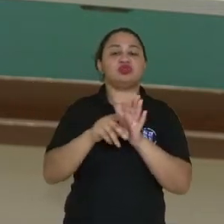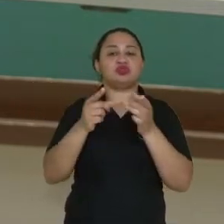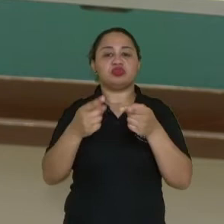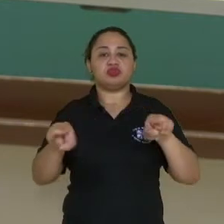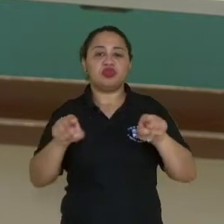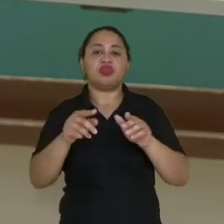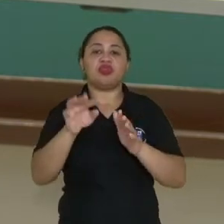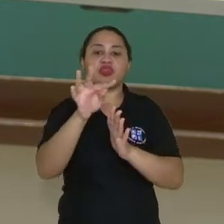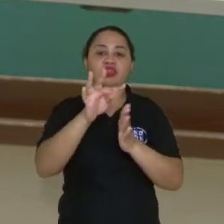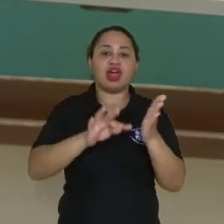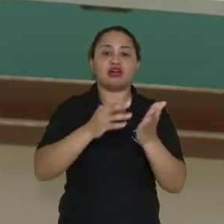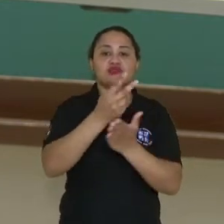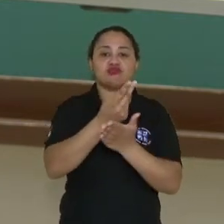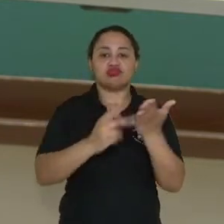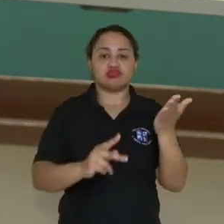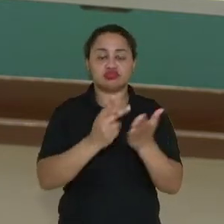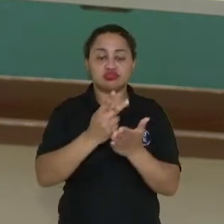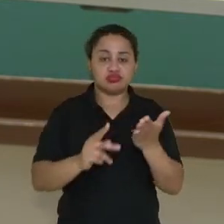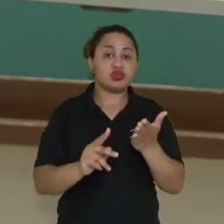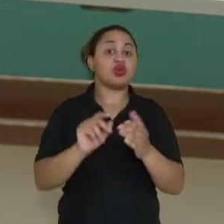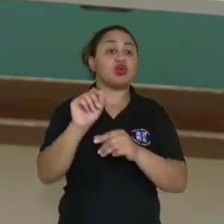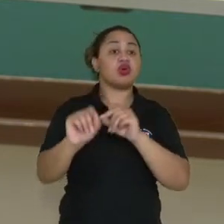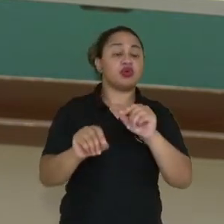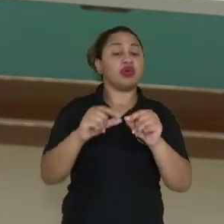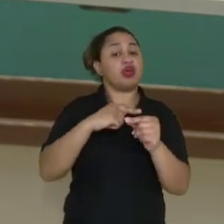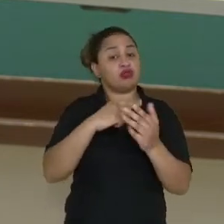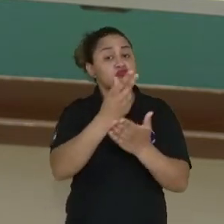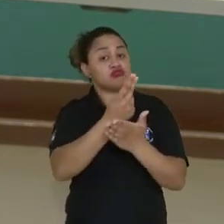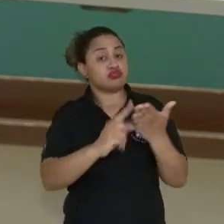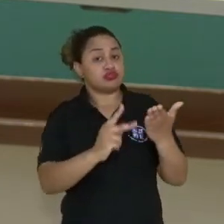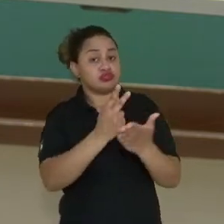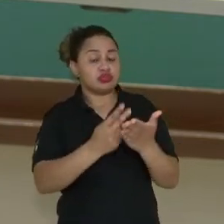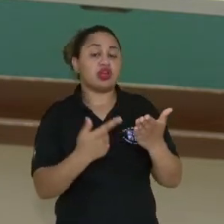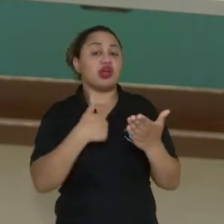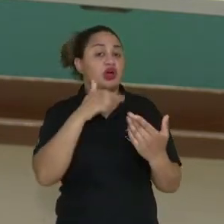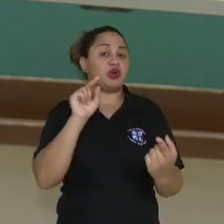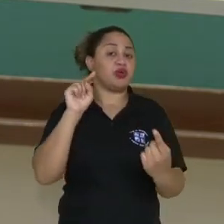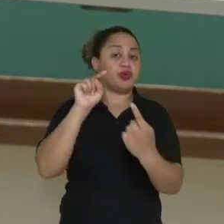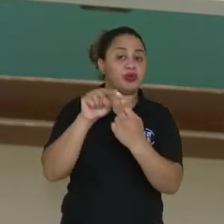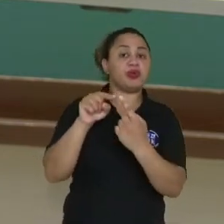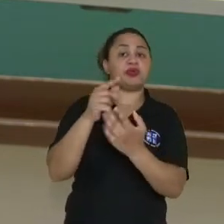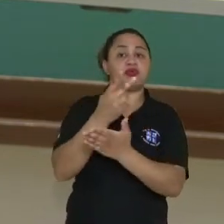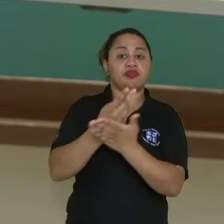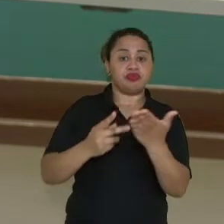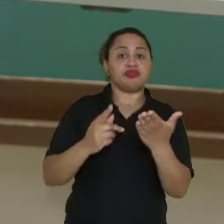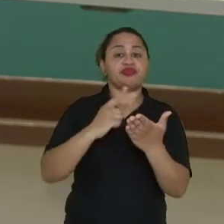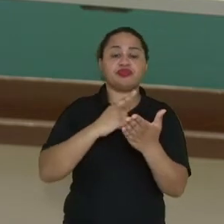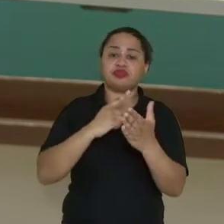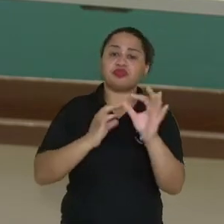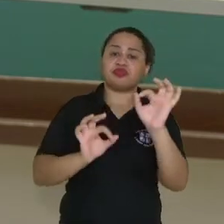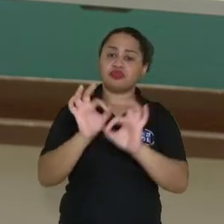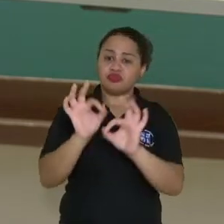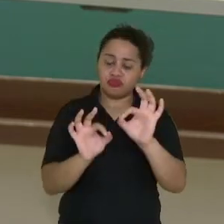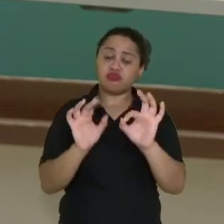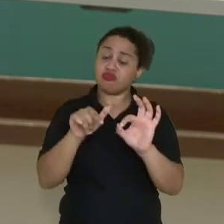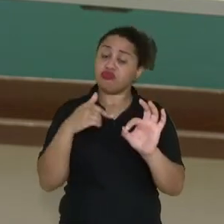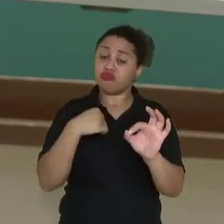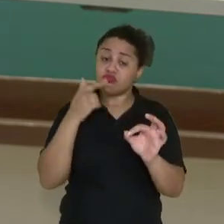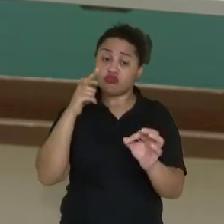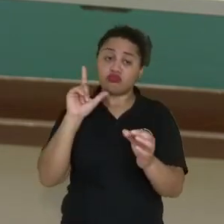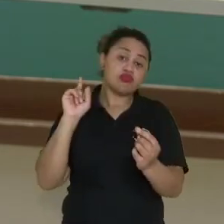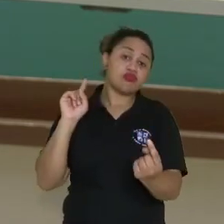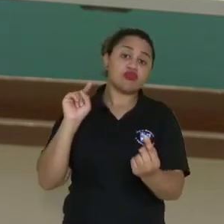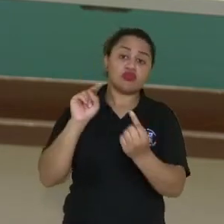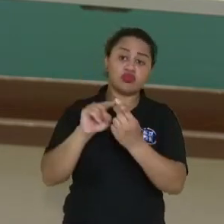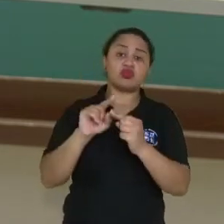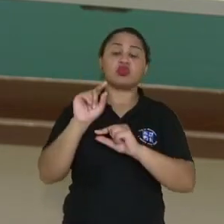texto poético, o eu lírico do poema, né, a intencionalidade do poeta que elaborou, seja atingida, né,